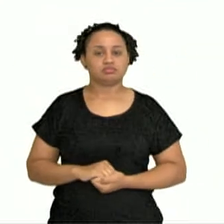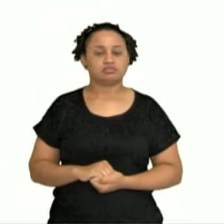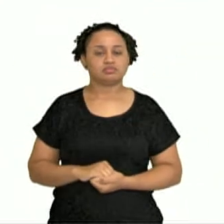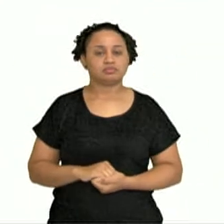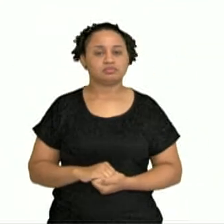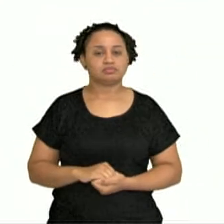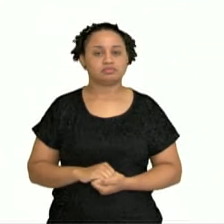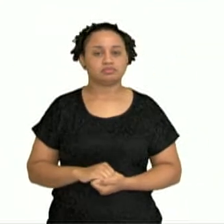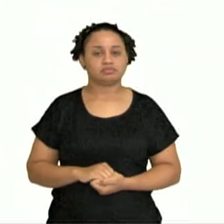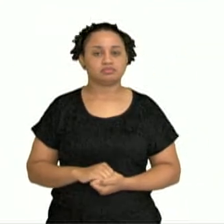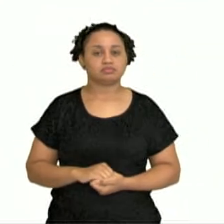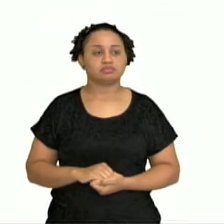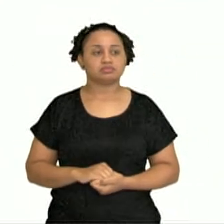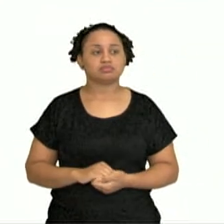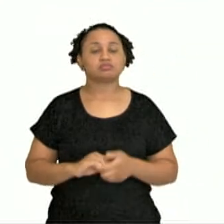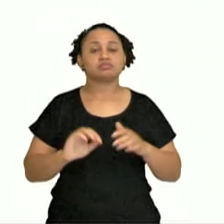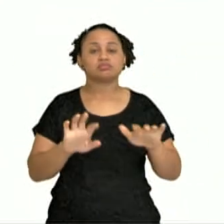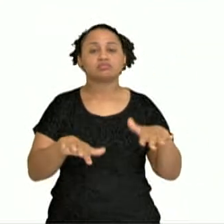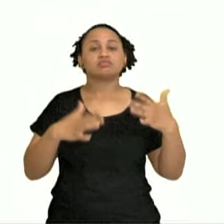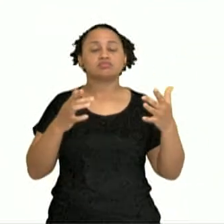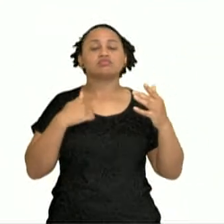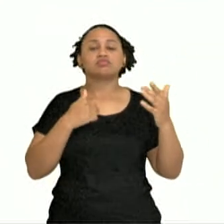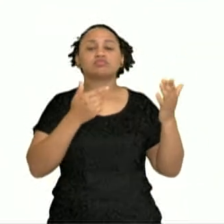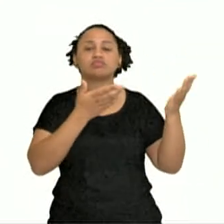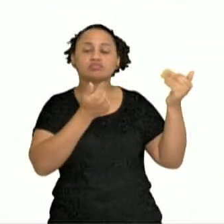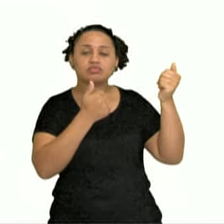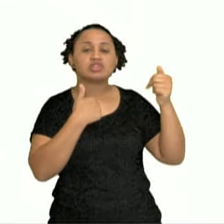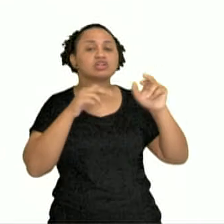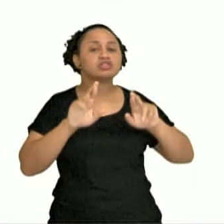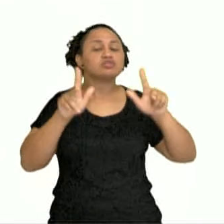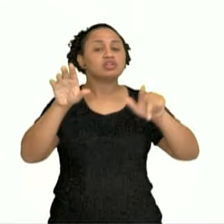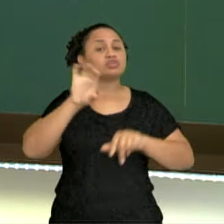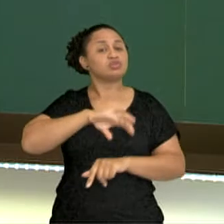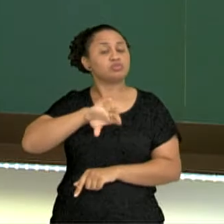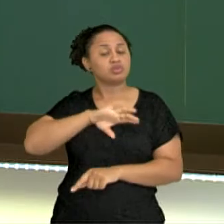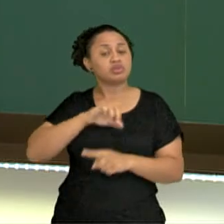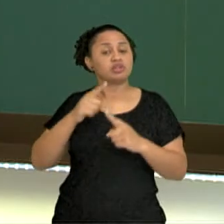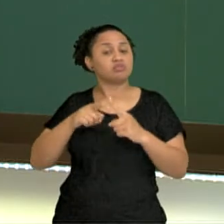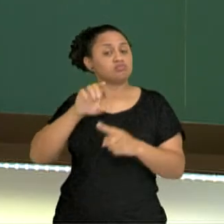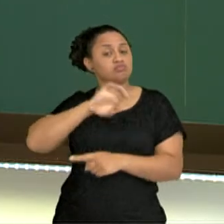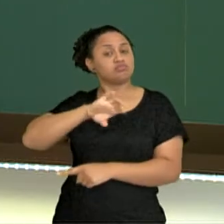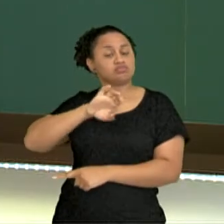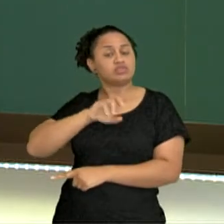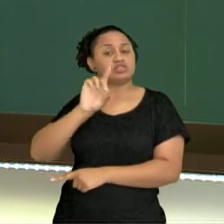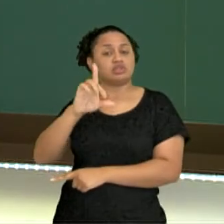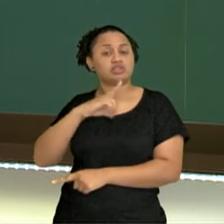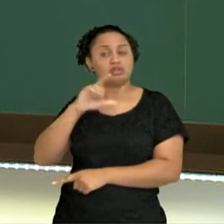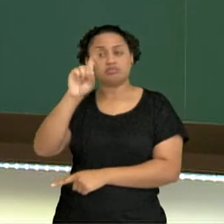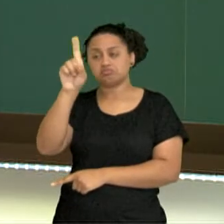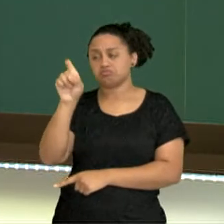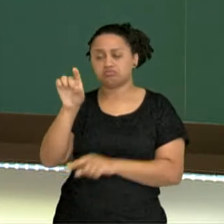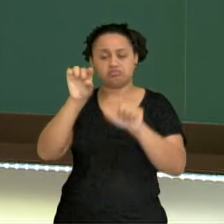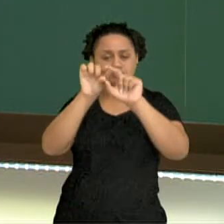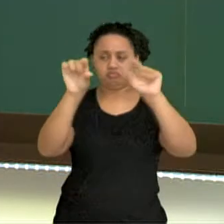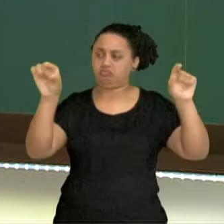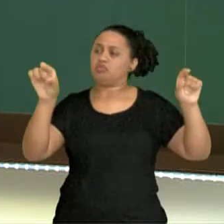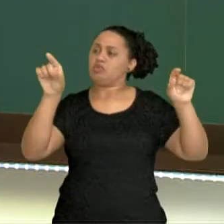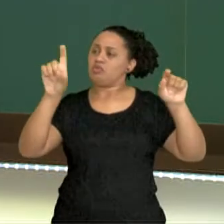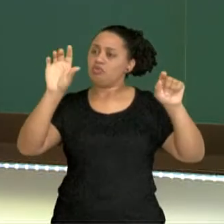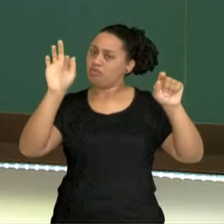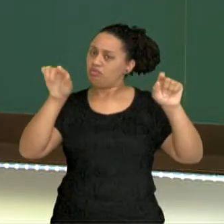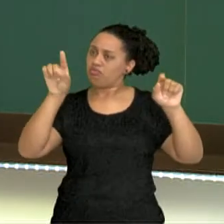e depois ele normal. Então, o espanhol, um pouquinho diferente do português, é isso. O português nós só temos um ponto de interrogação lá no final,